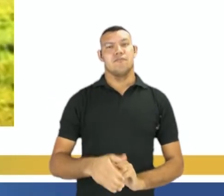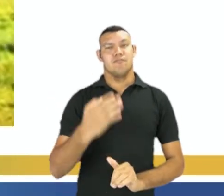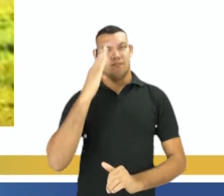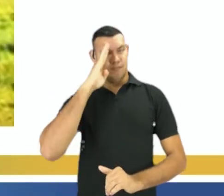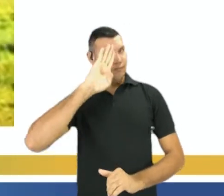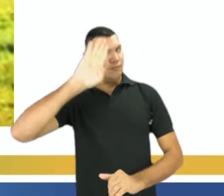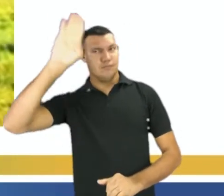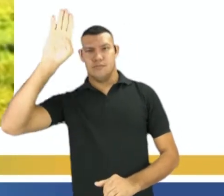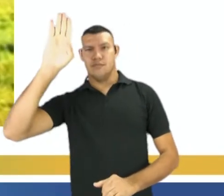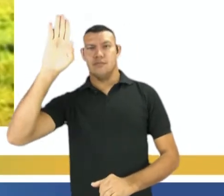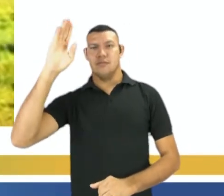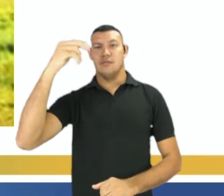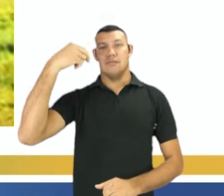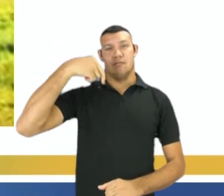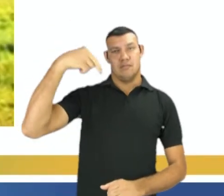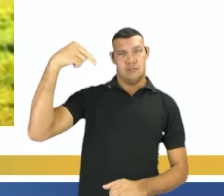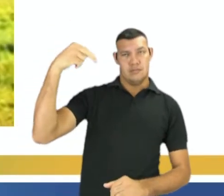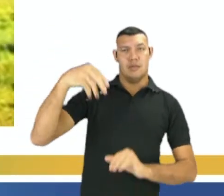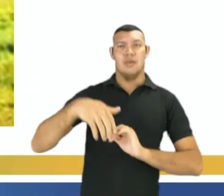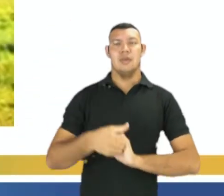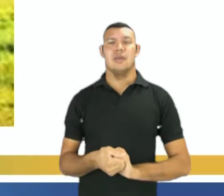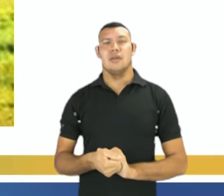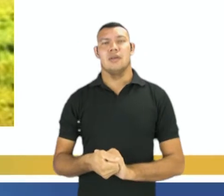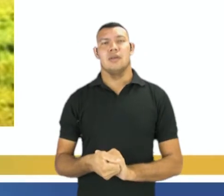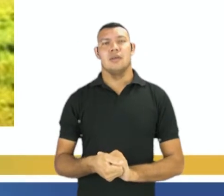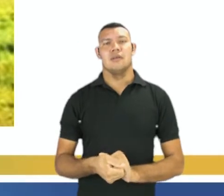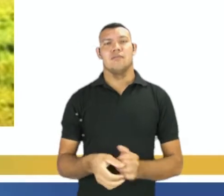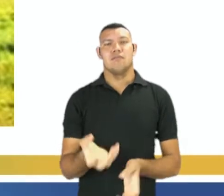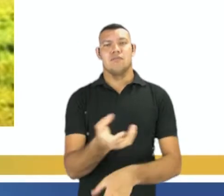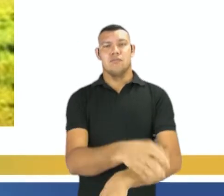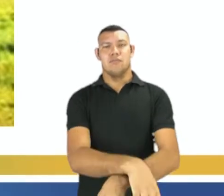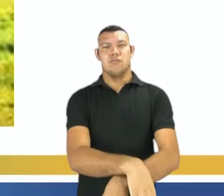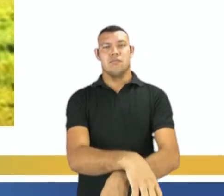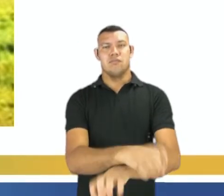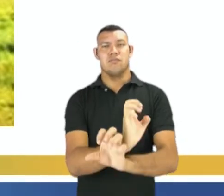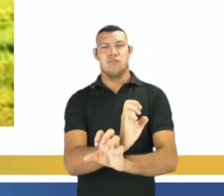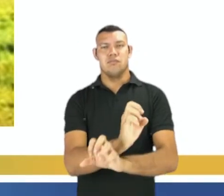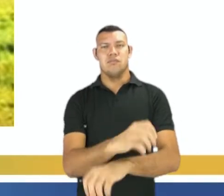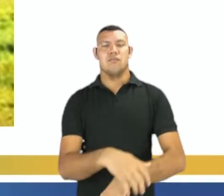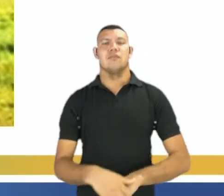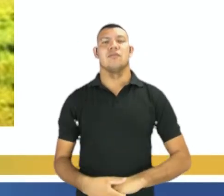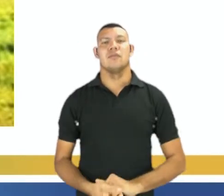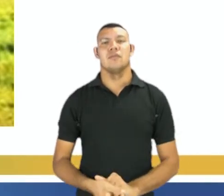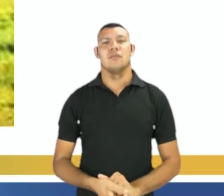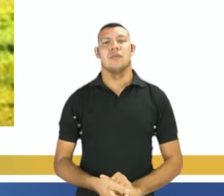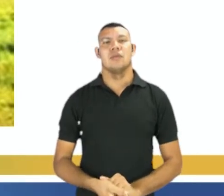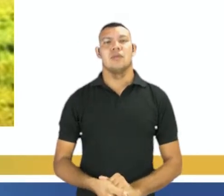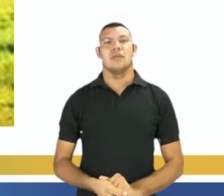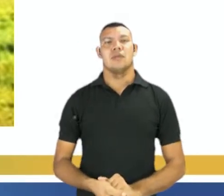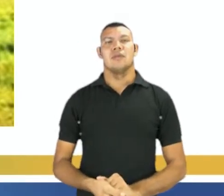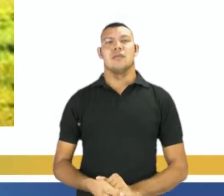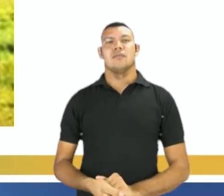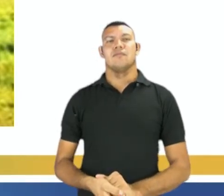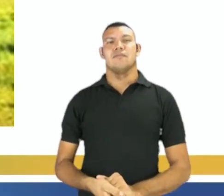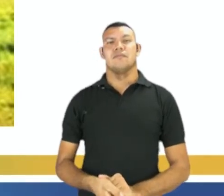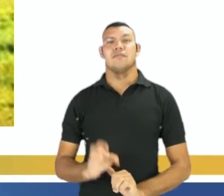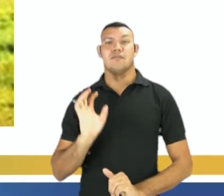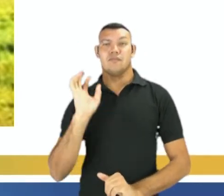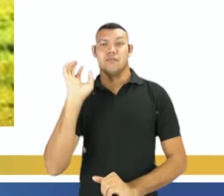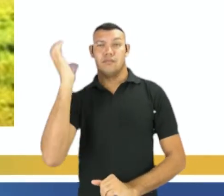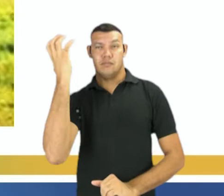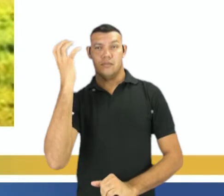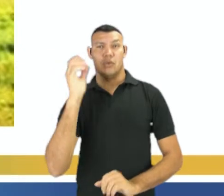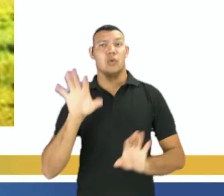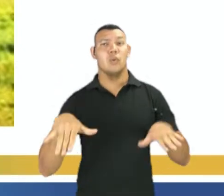temos uma imagem, né, do cerrado. Essa imagem aí vai falar do cerrado. Essa imagem, o clima predominante